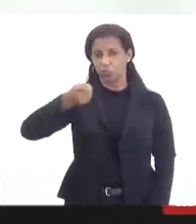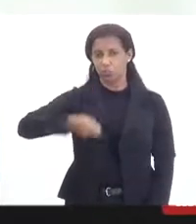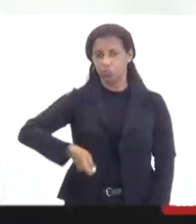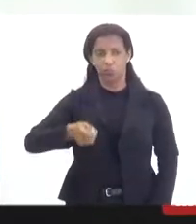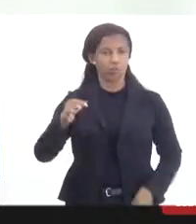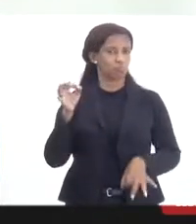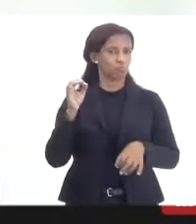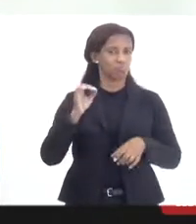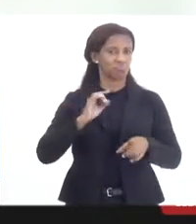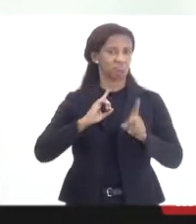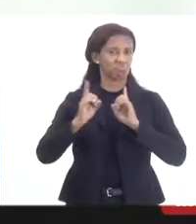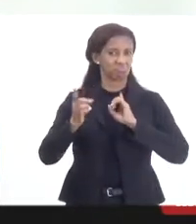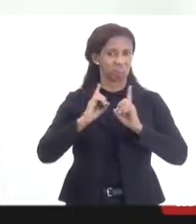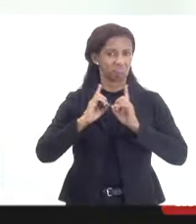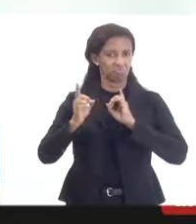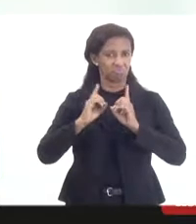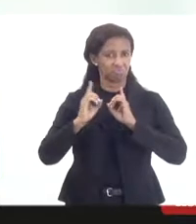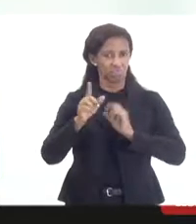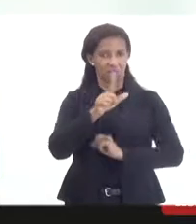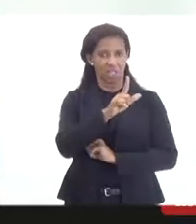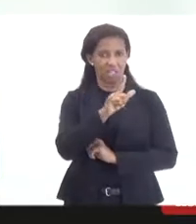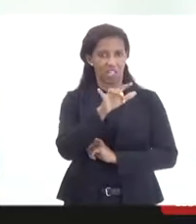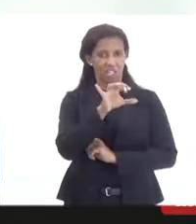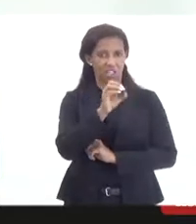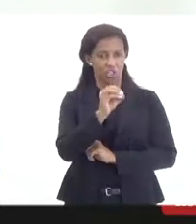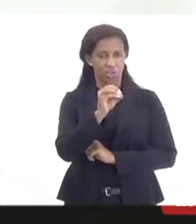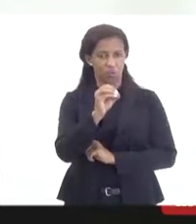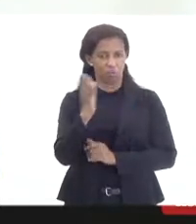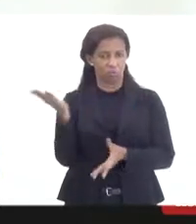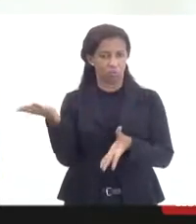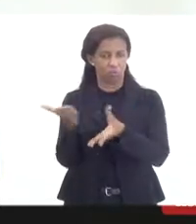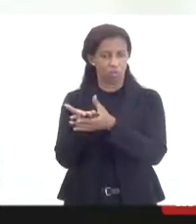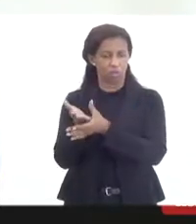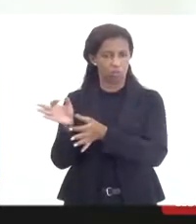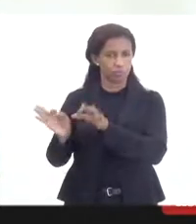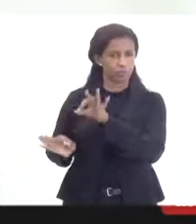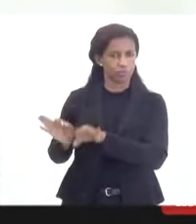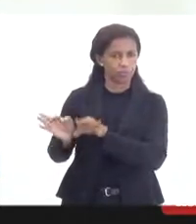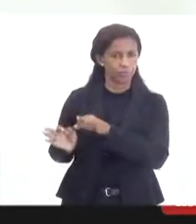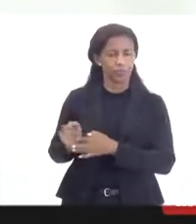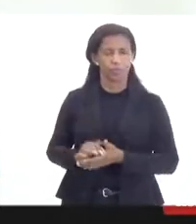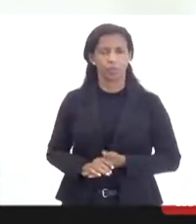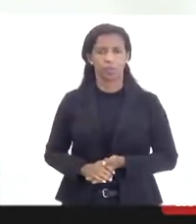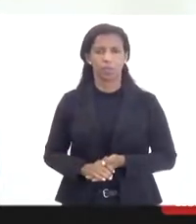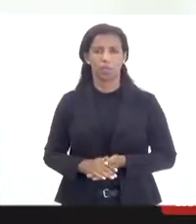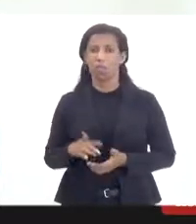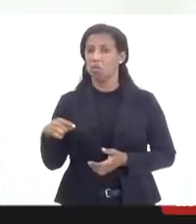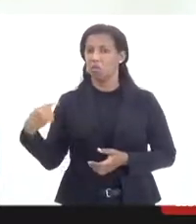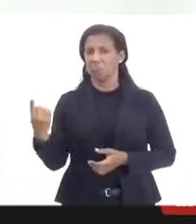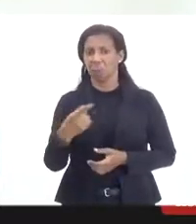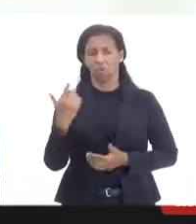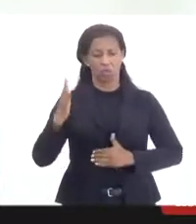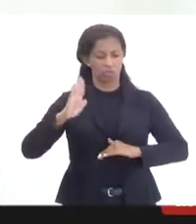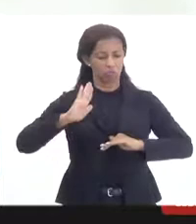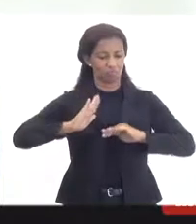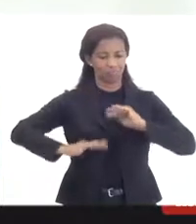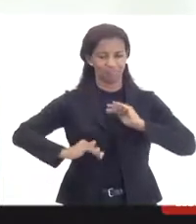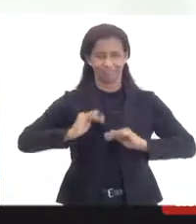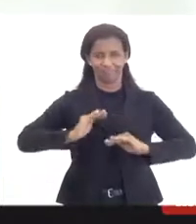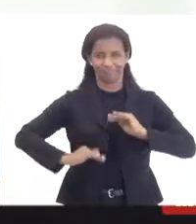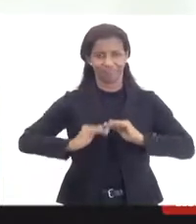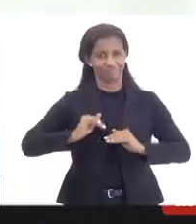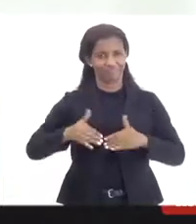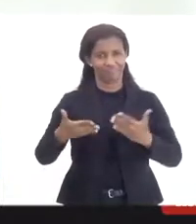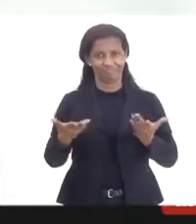discutir litígio judicial. Nós não temos competência técnica para